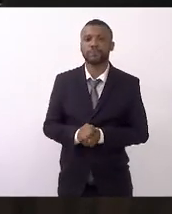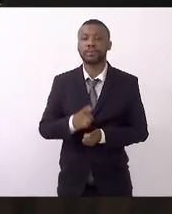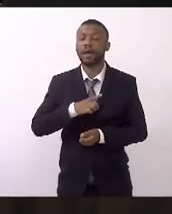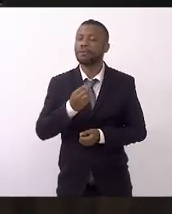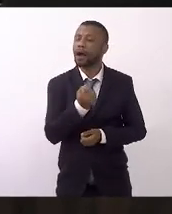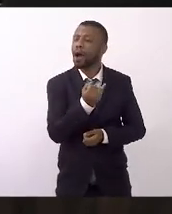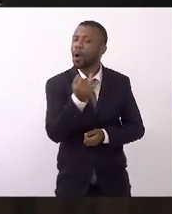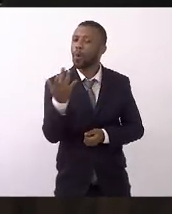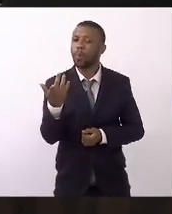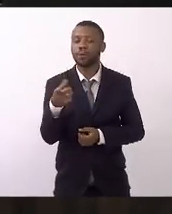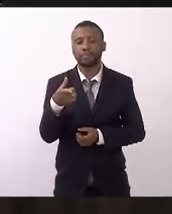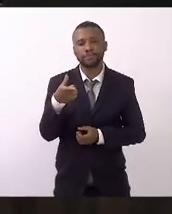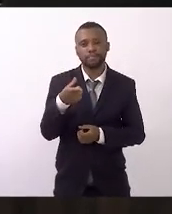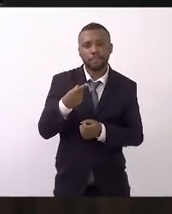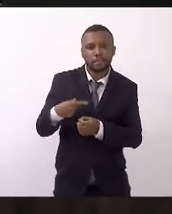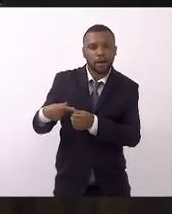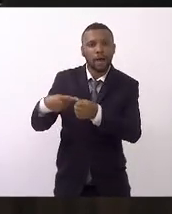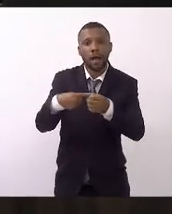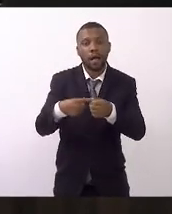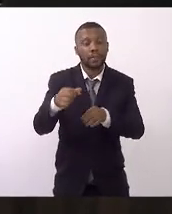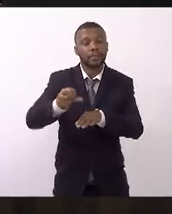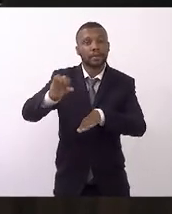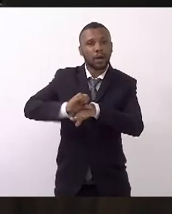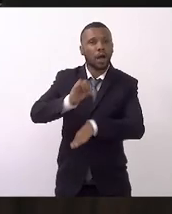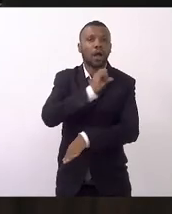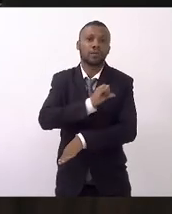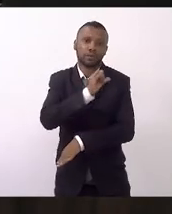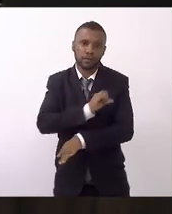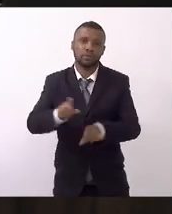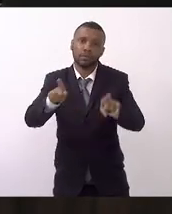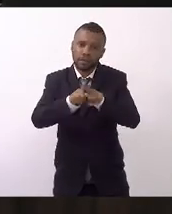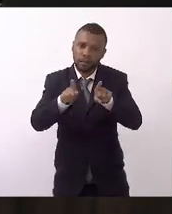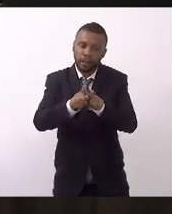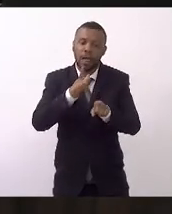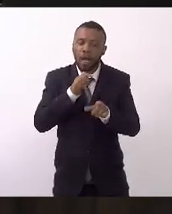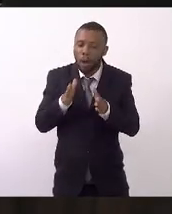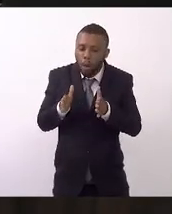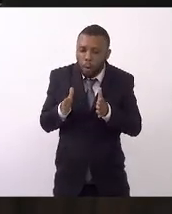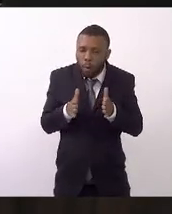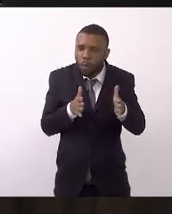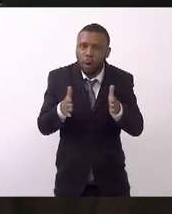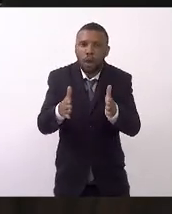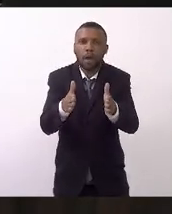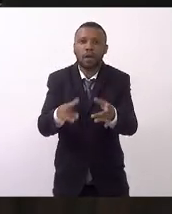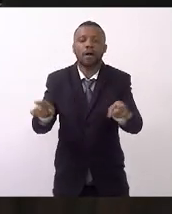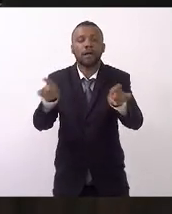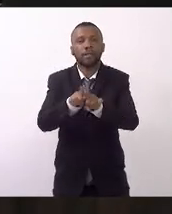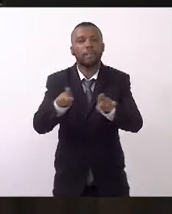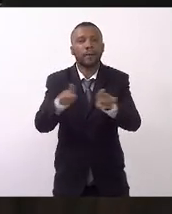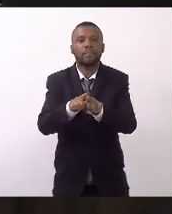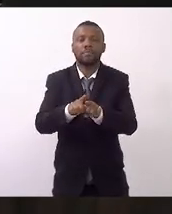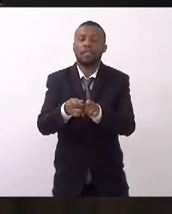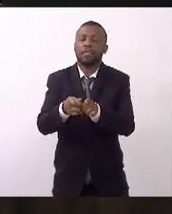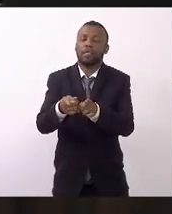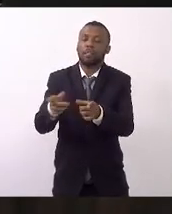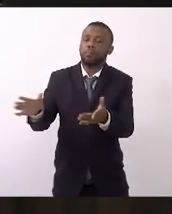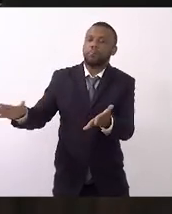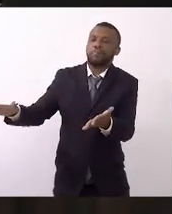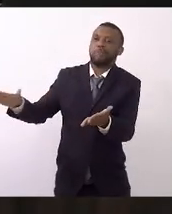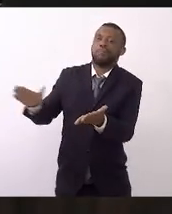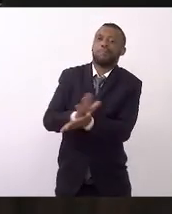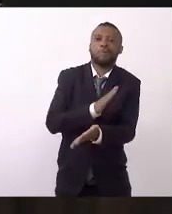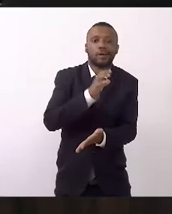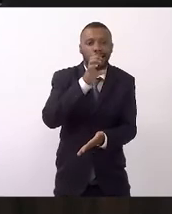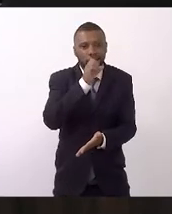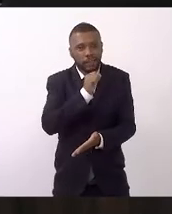aqui da nossa capital também, cortados por rio, foi totalmente invadido também. Eu estive sábado em